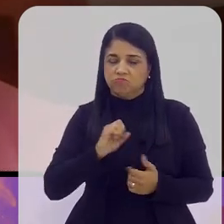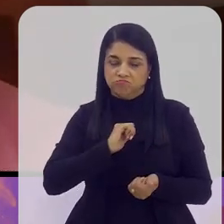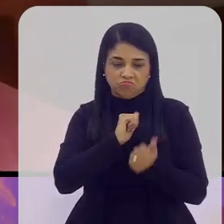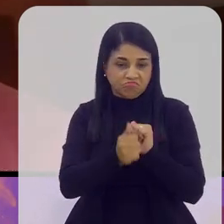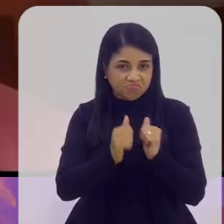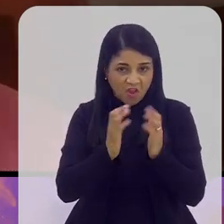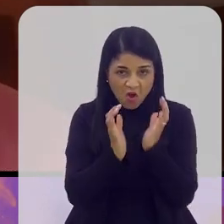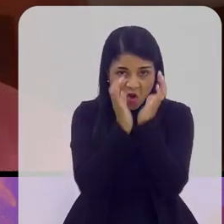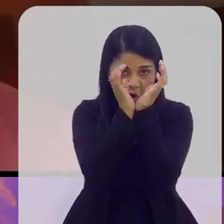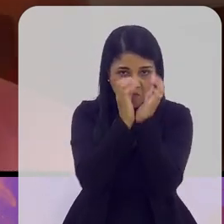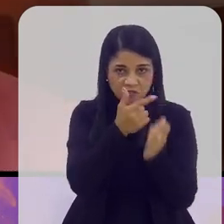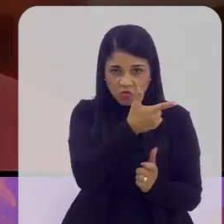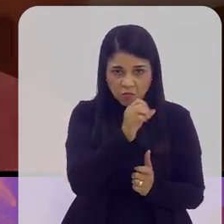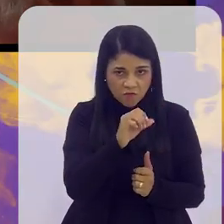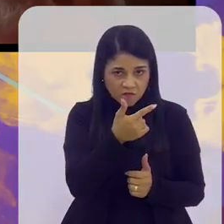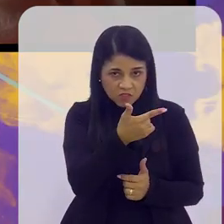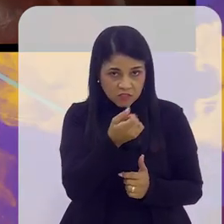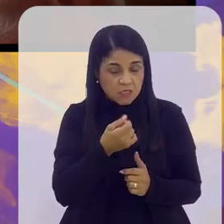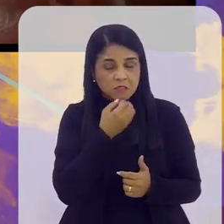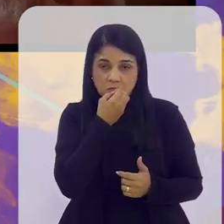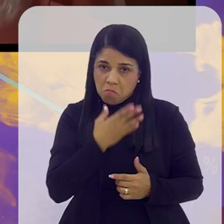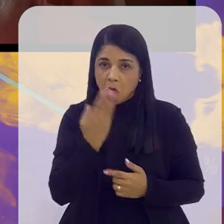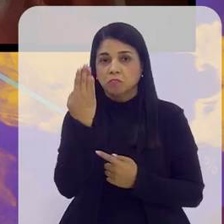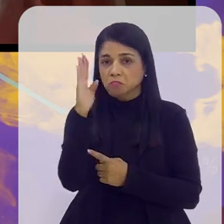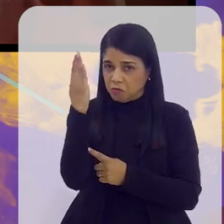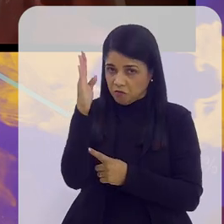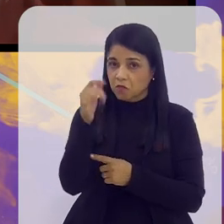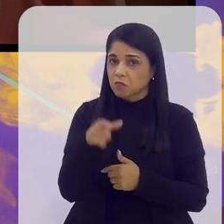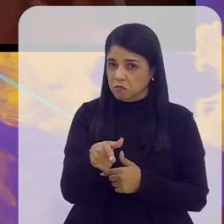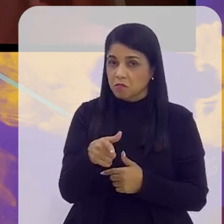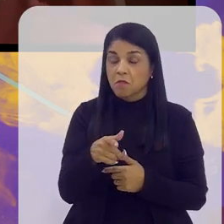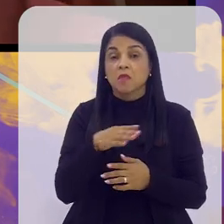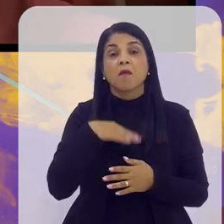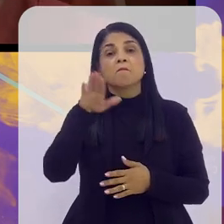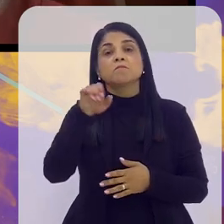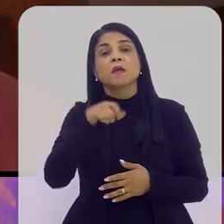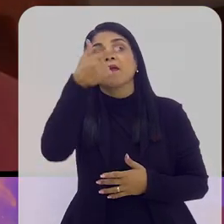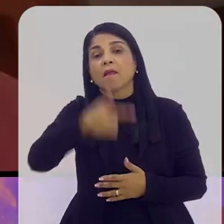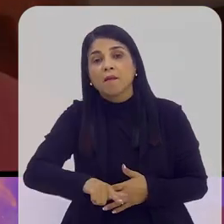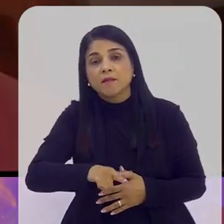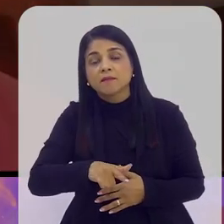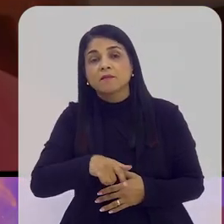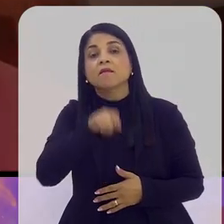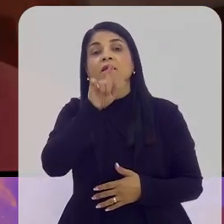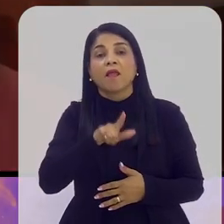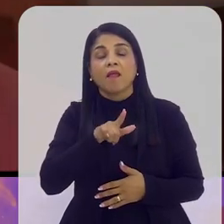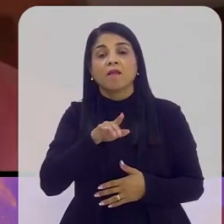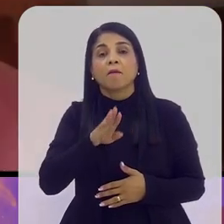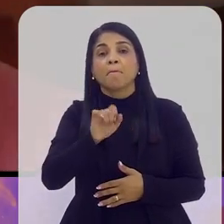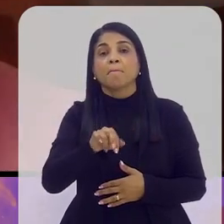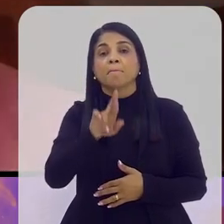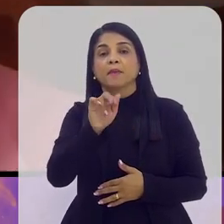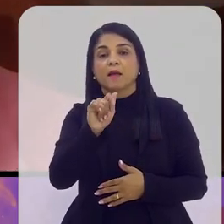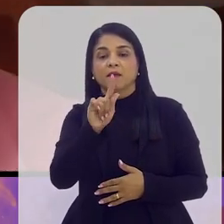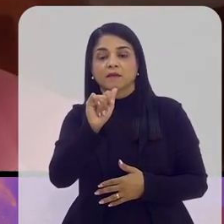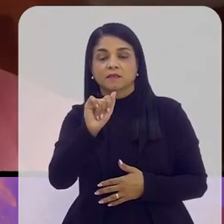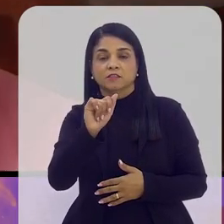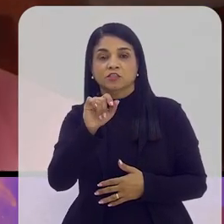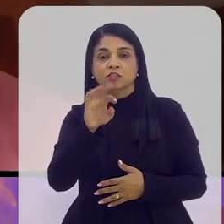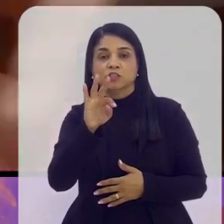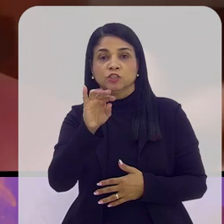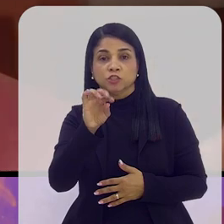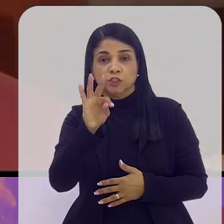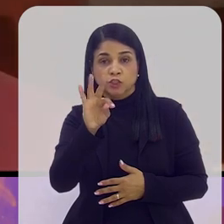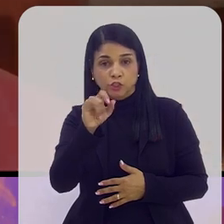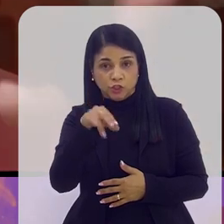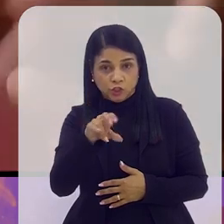chegar até a Copa do Mundo, embora seja um grande jogador na equipe do Botafogo. Quem mais pode ser convocado? O Bragantino não tem meia de